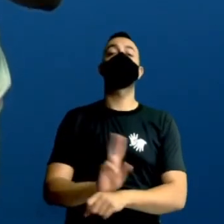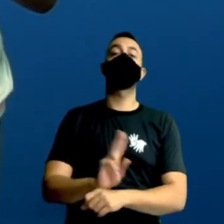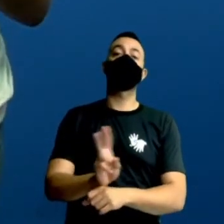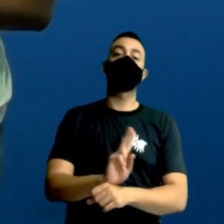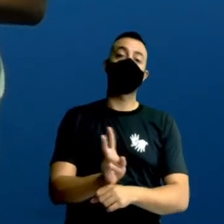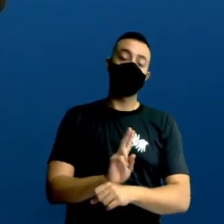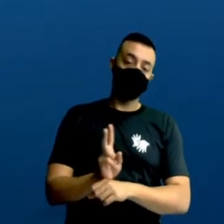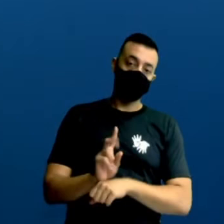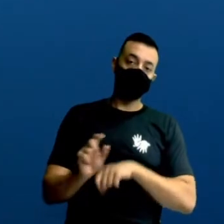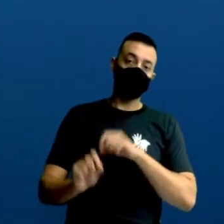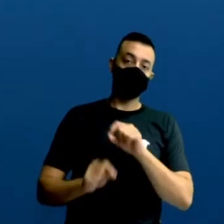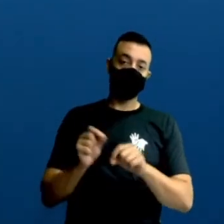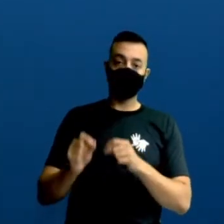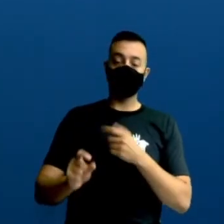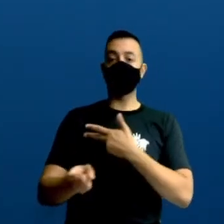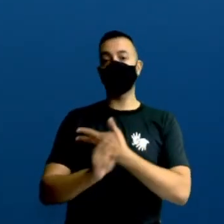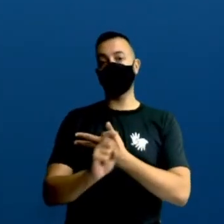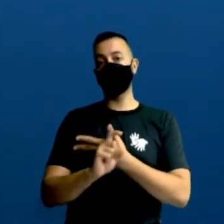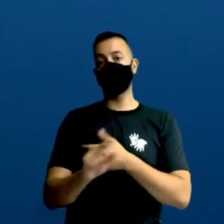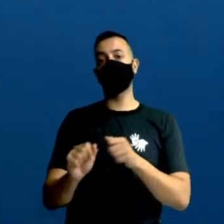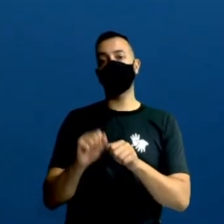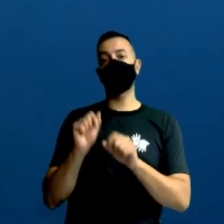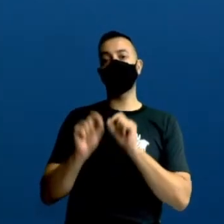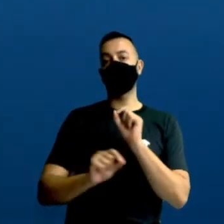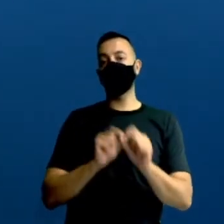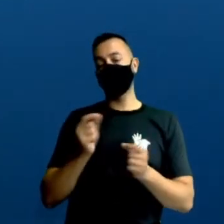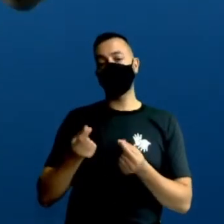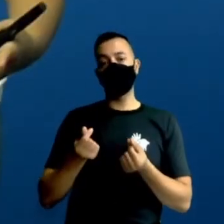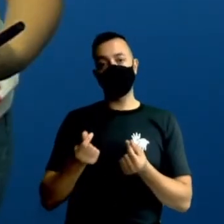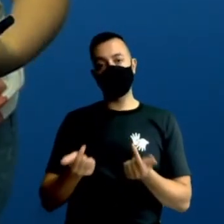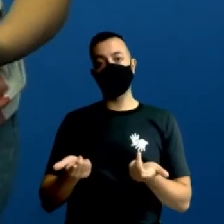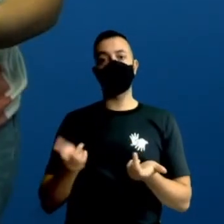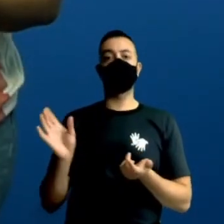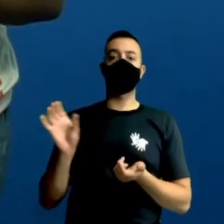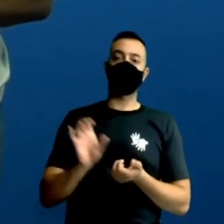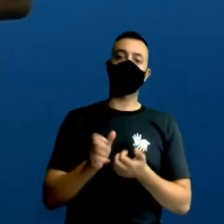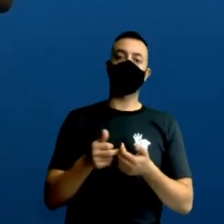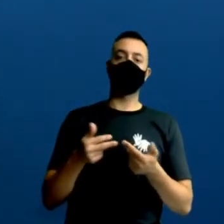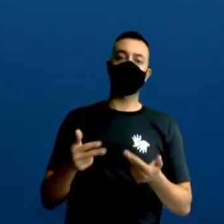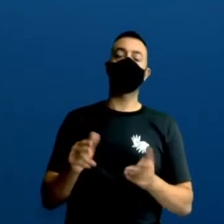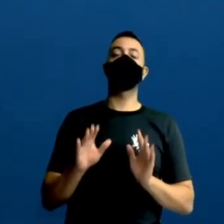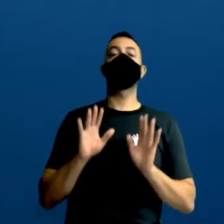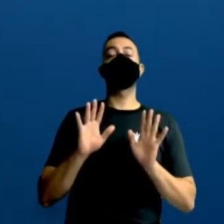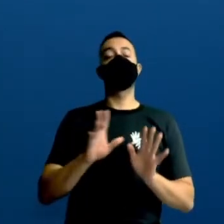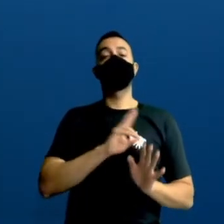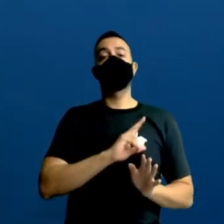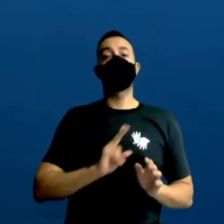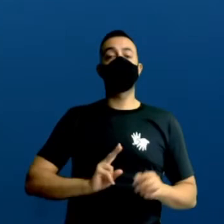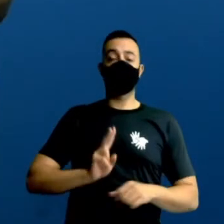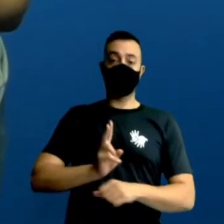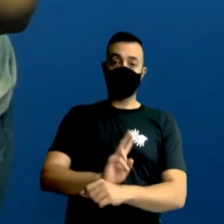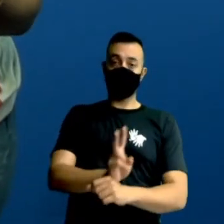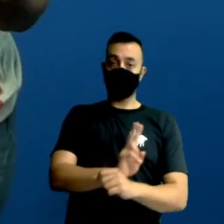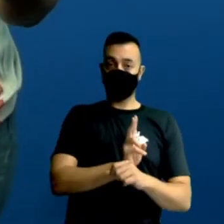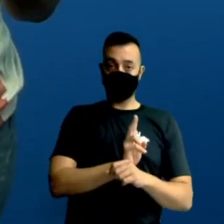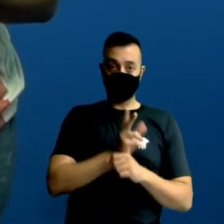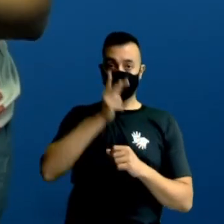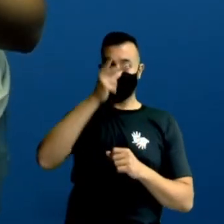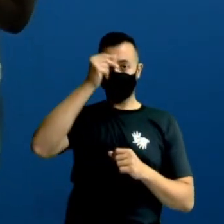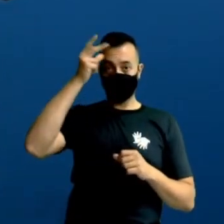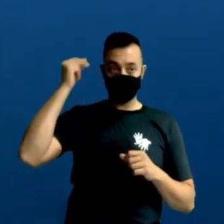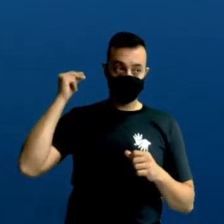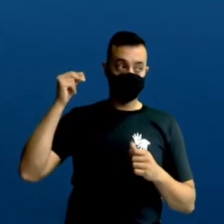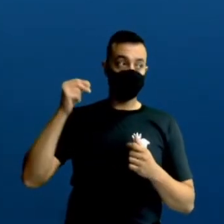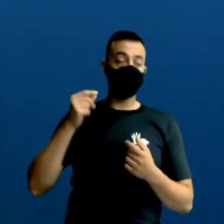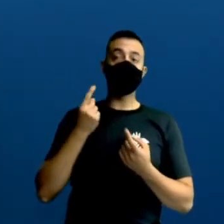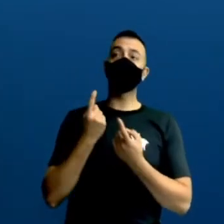fiscalizar o que é que o Poder Executivo está fazendo com o dinheiro, com as verbas públicas. Então, quando um vereador fiscaliza o prefeito, ele